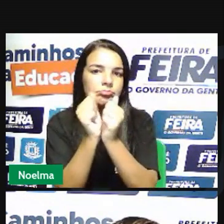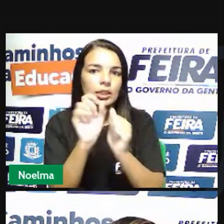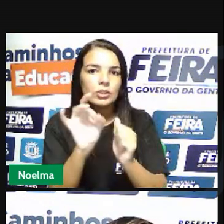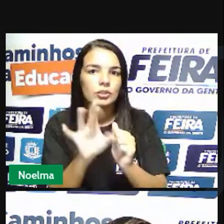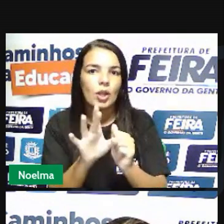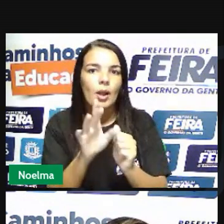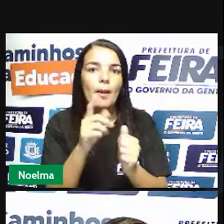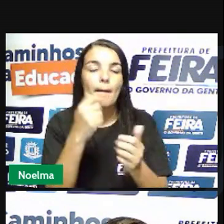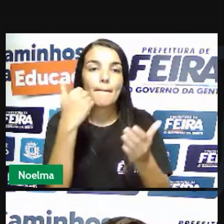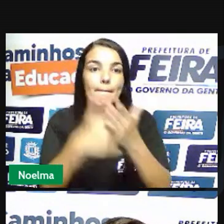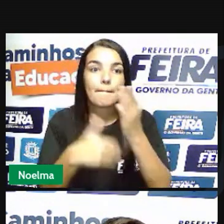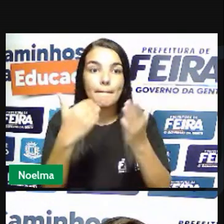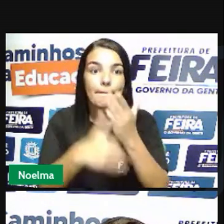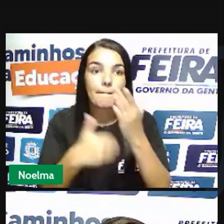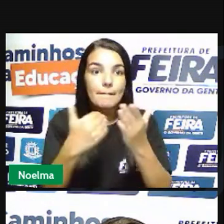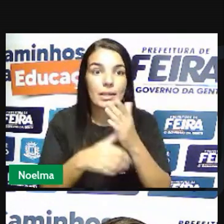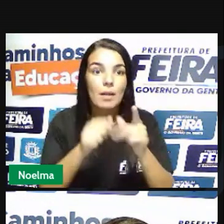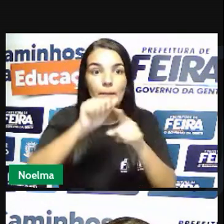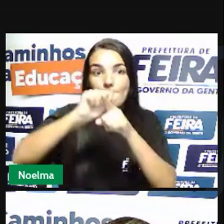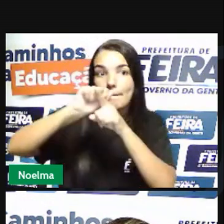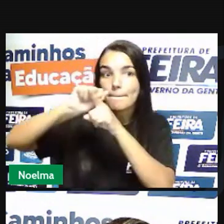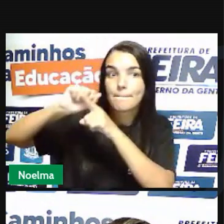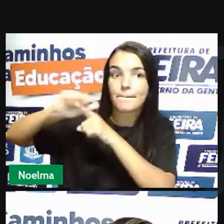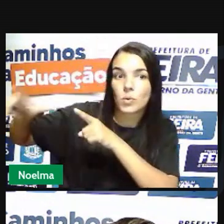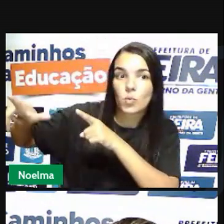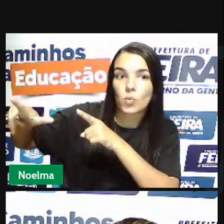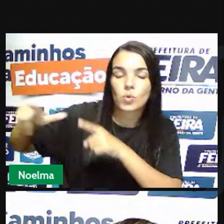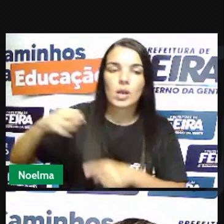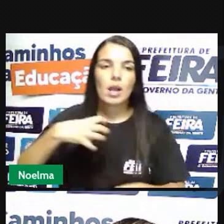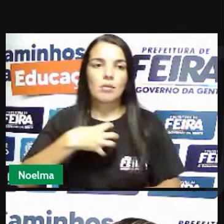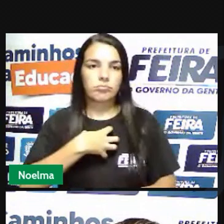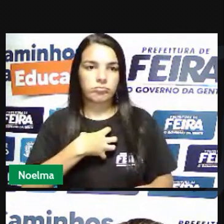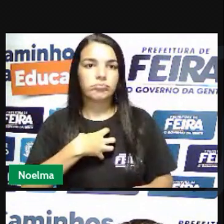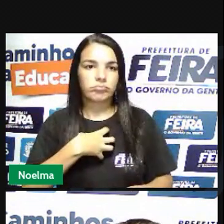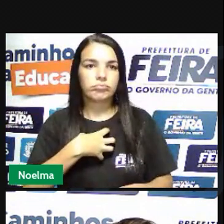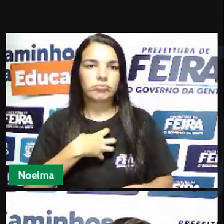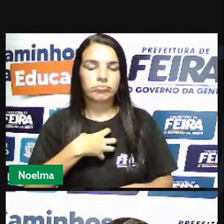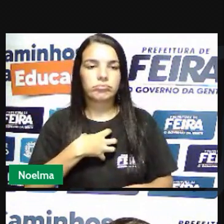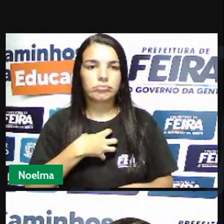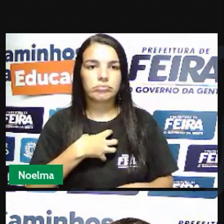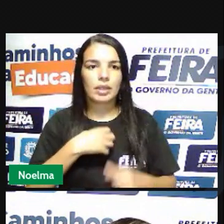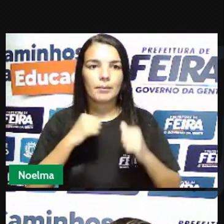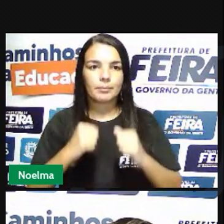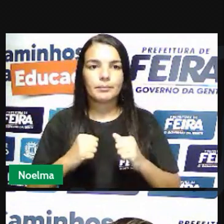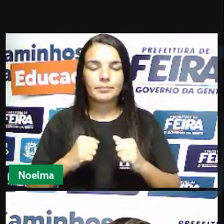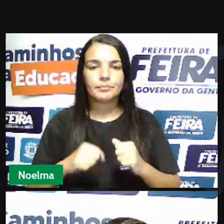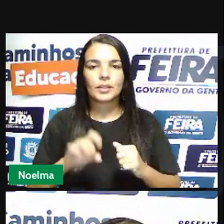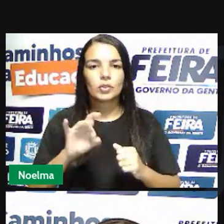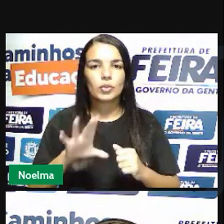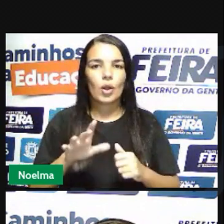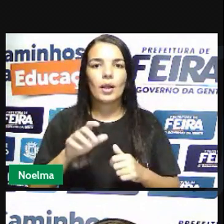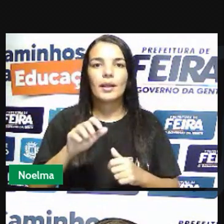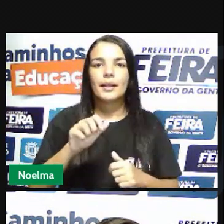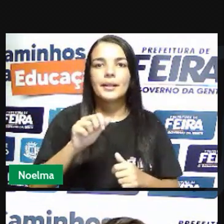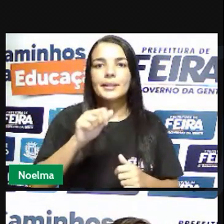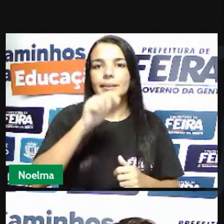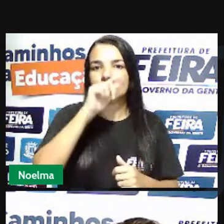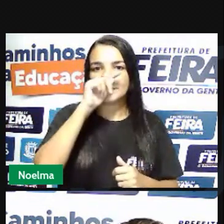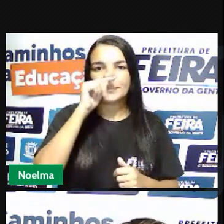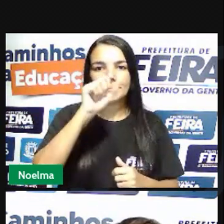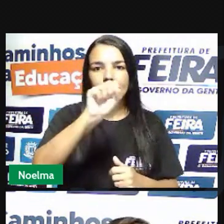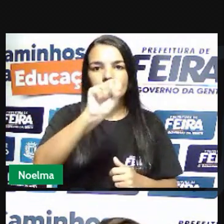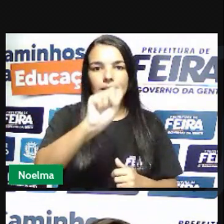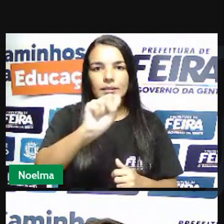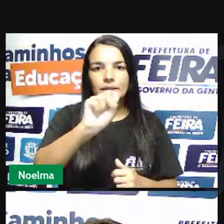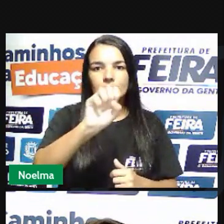degredo? É a pessoa ser expulsa da sua cidade de origem, né? Então, eram expulsos dali,